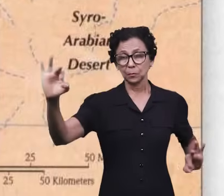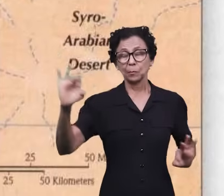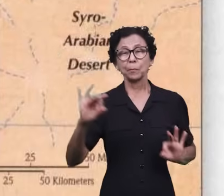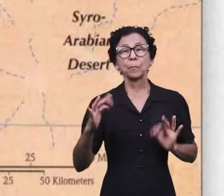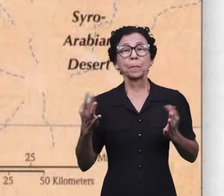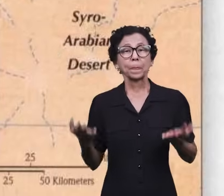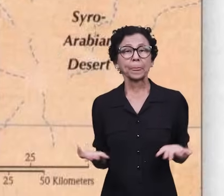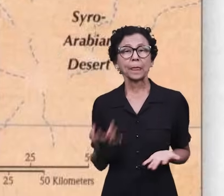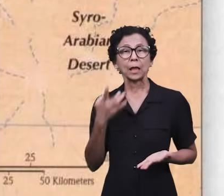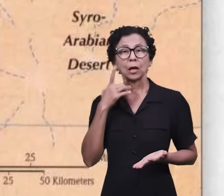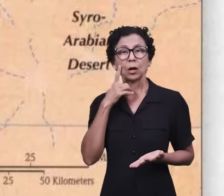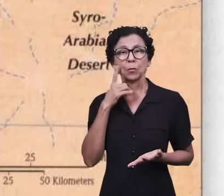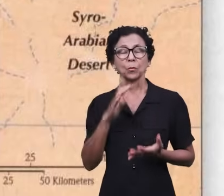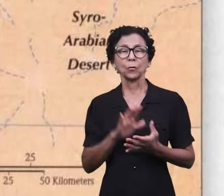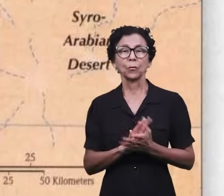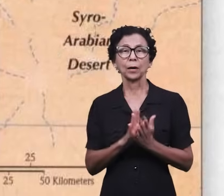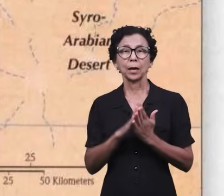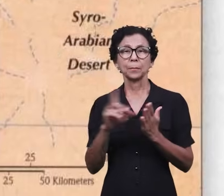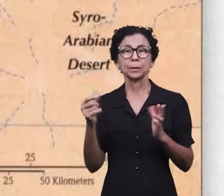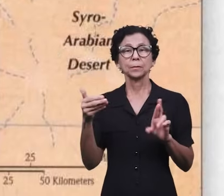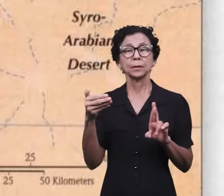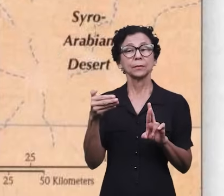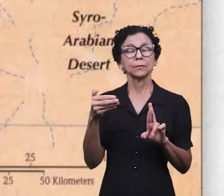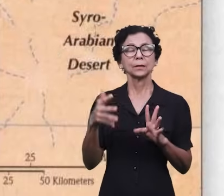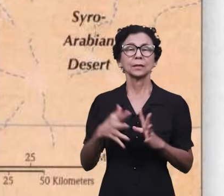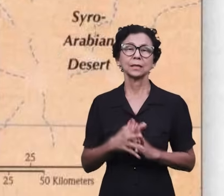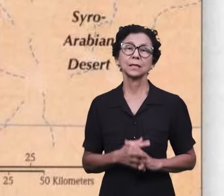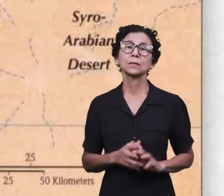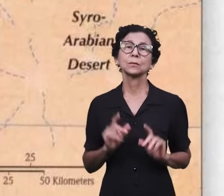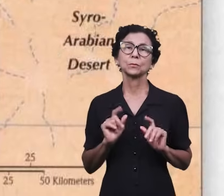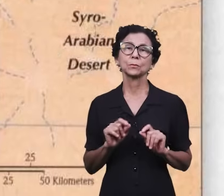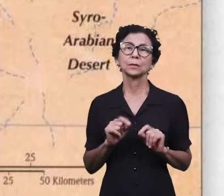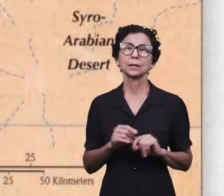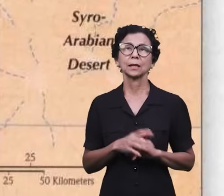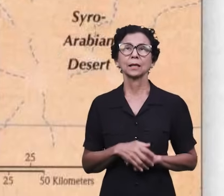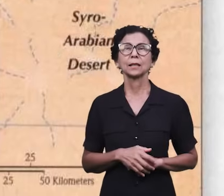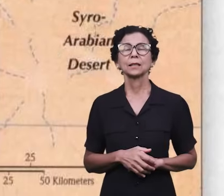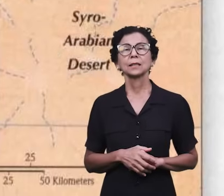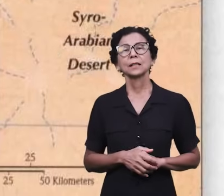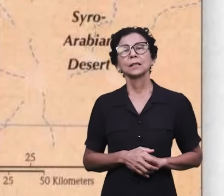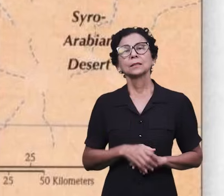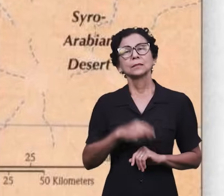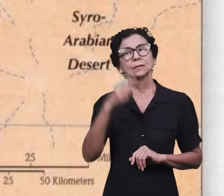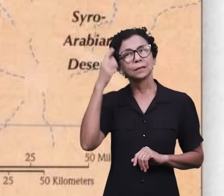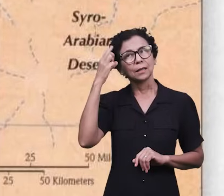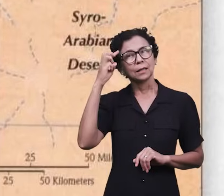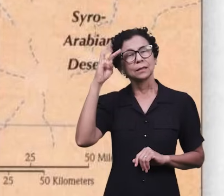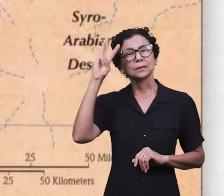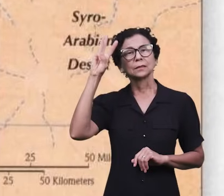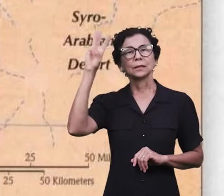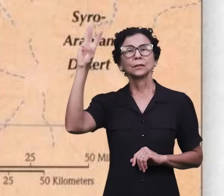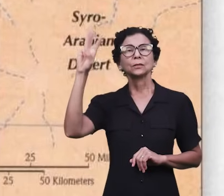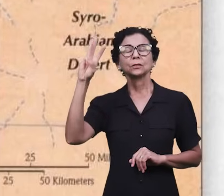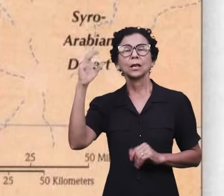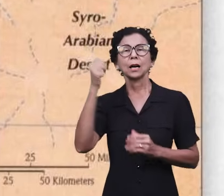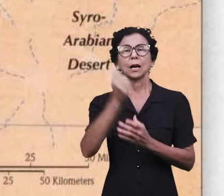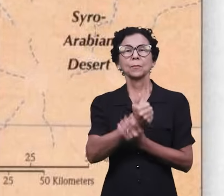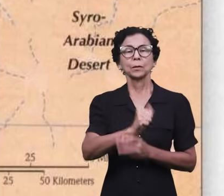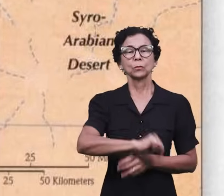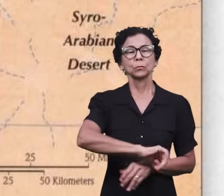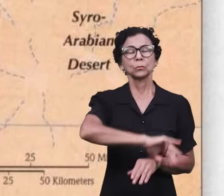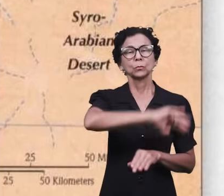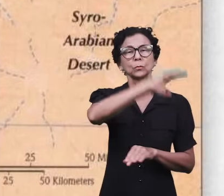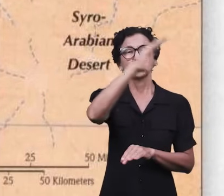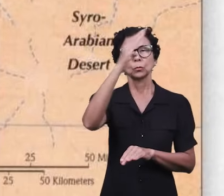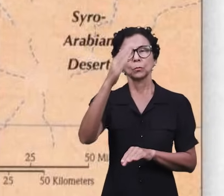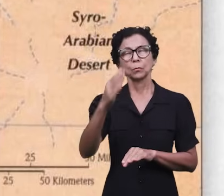vamos encontrar na Bíblia uma referência de que ao terceiro dia Abraão avistou o monte. Certamente era